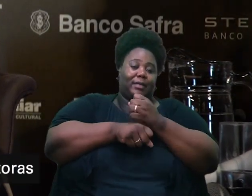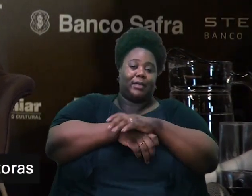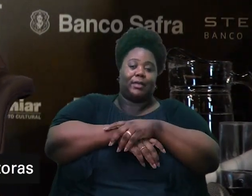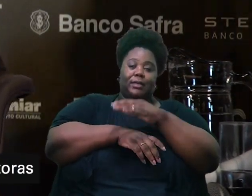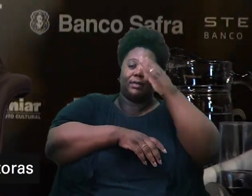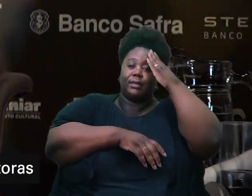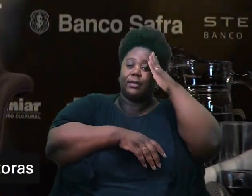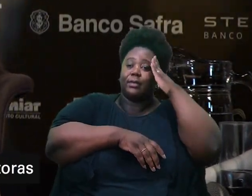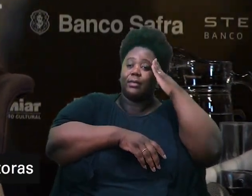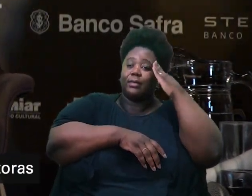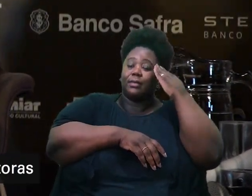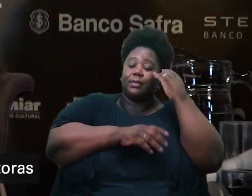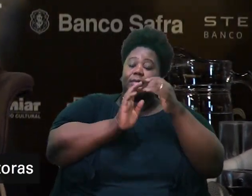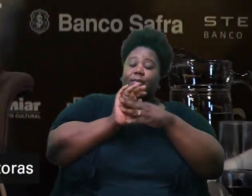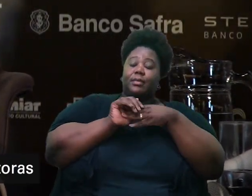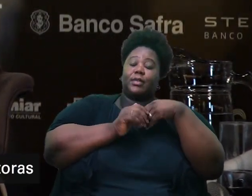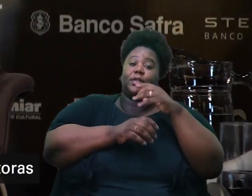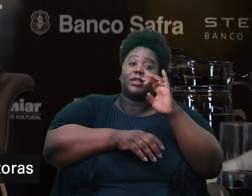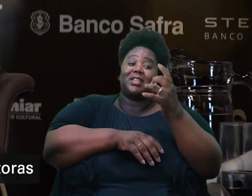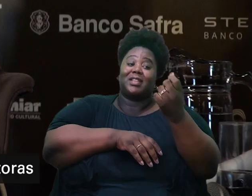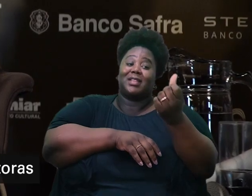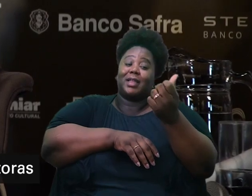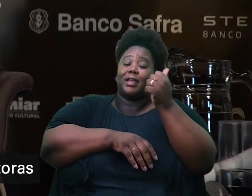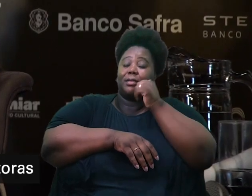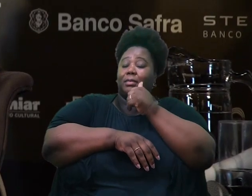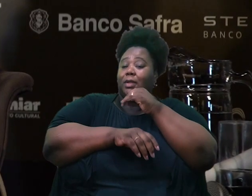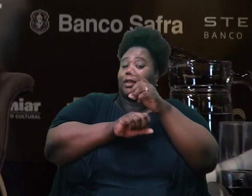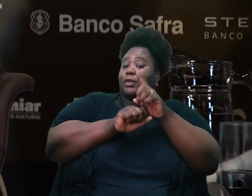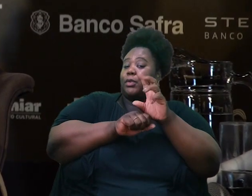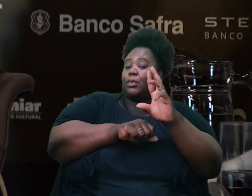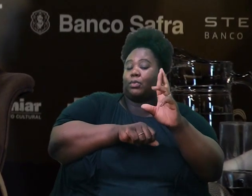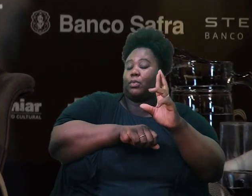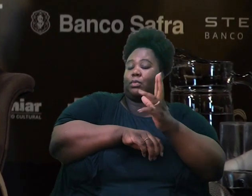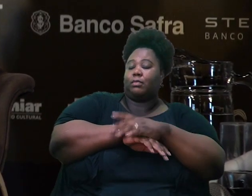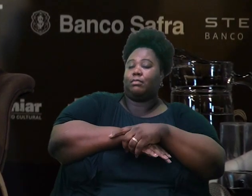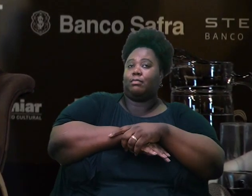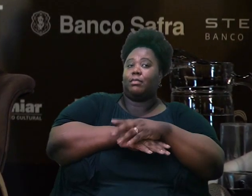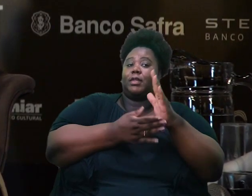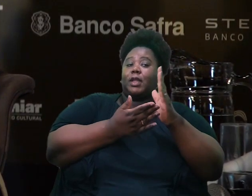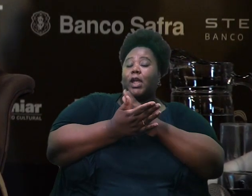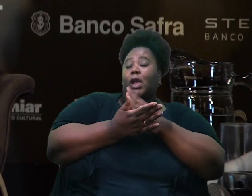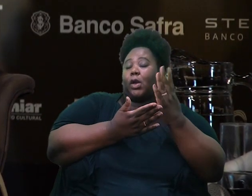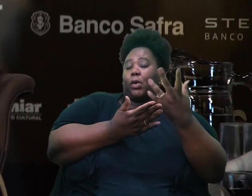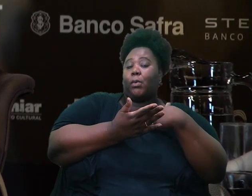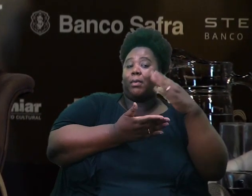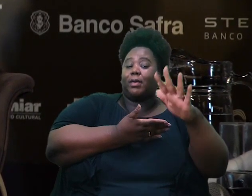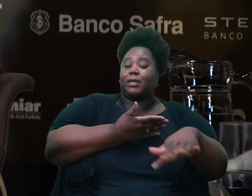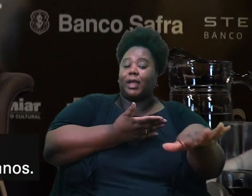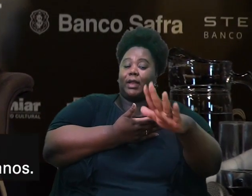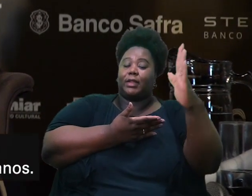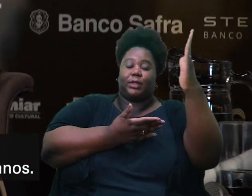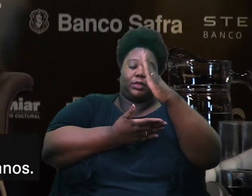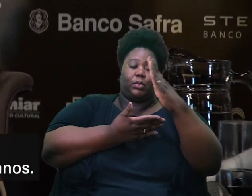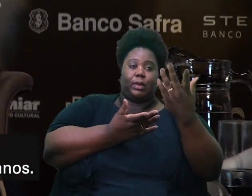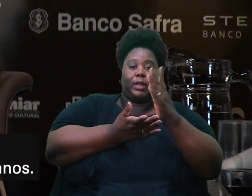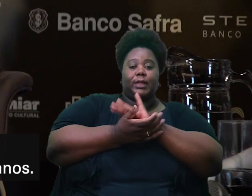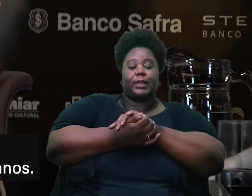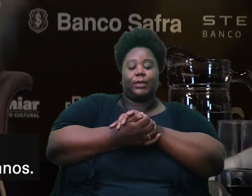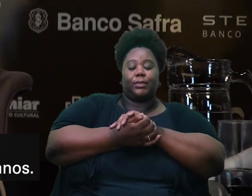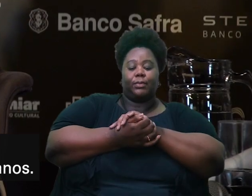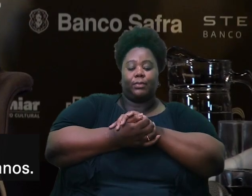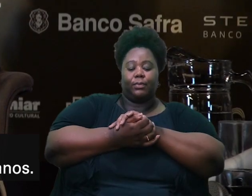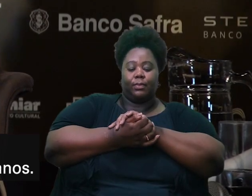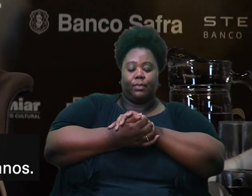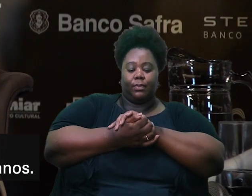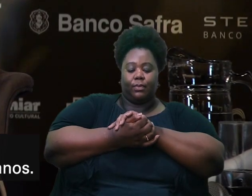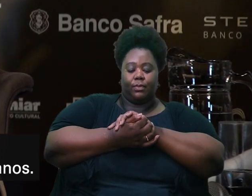ter apenas 6 mulheres doutoras em algumas áreas no Brasil. Você vê como